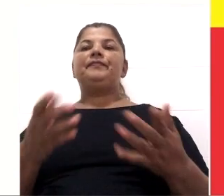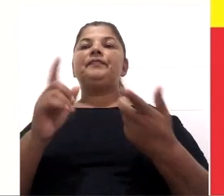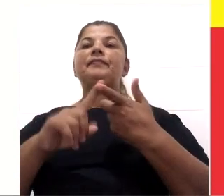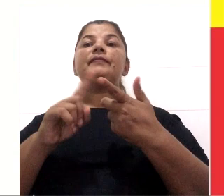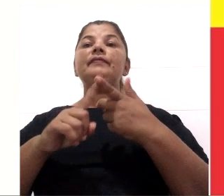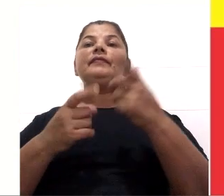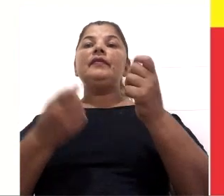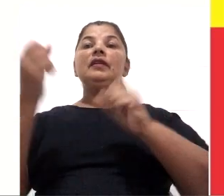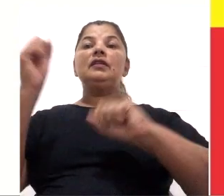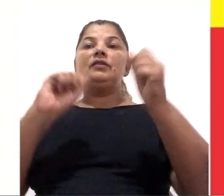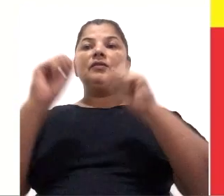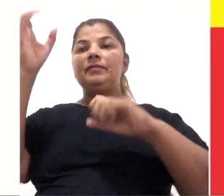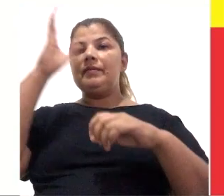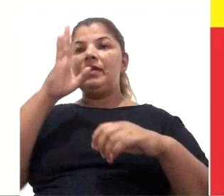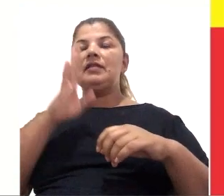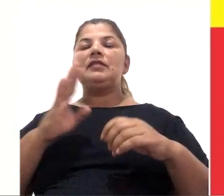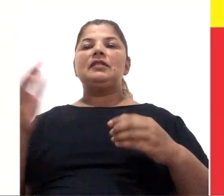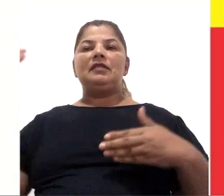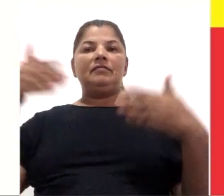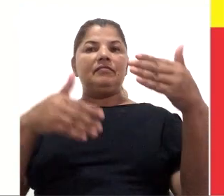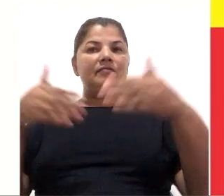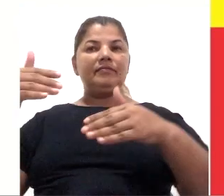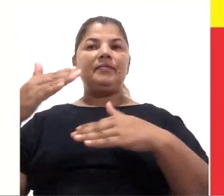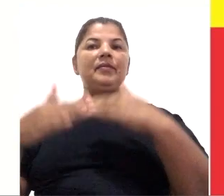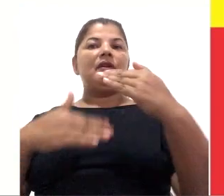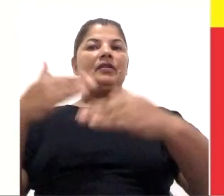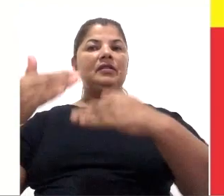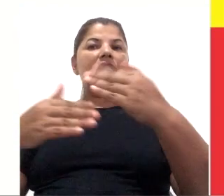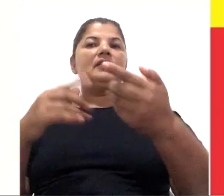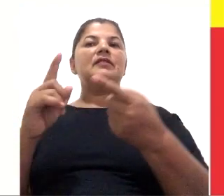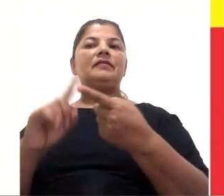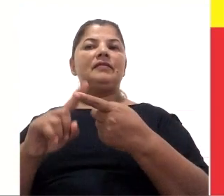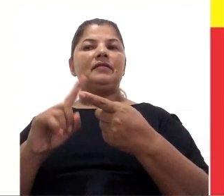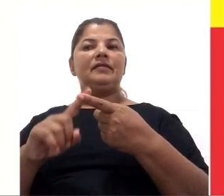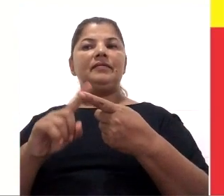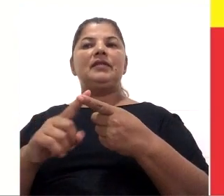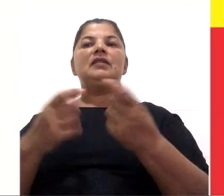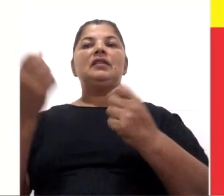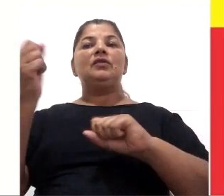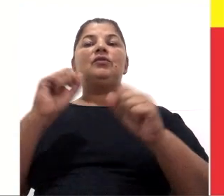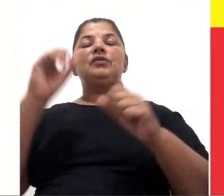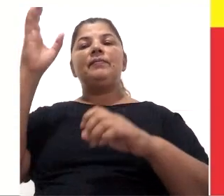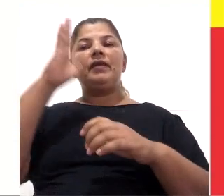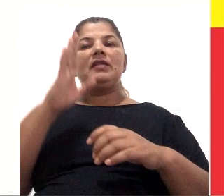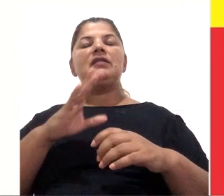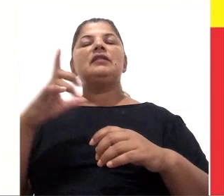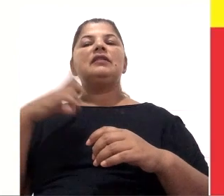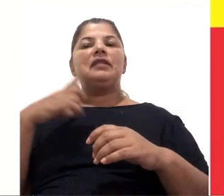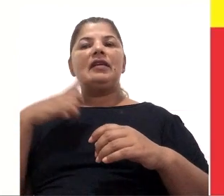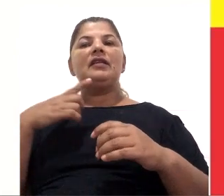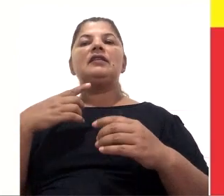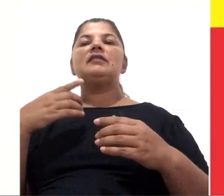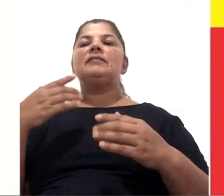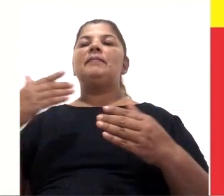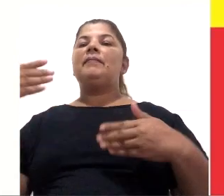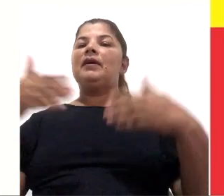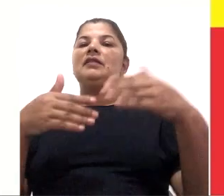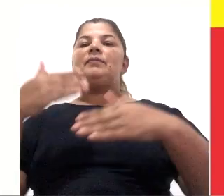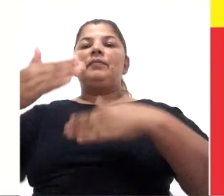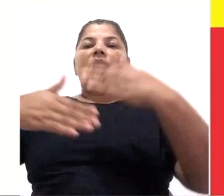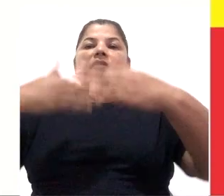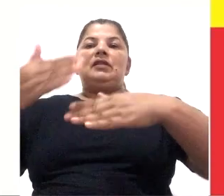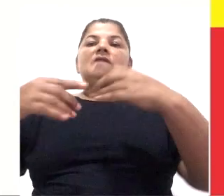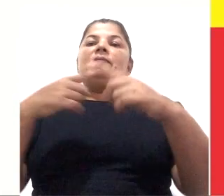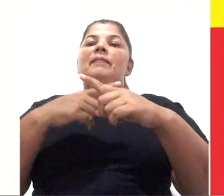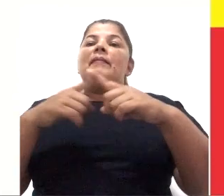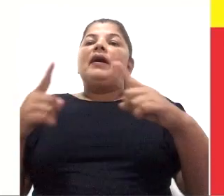brasileira, ela também participa desse processo. Olha para mim, sétimo ano. A indústria brasileira também participa desse processo,